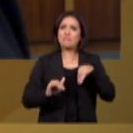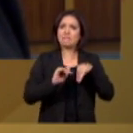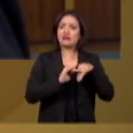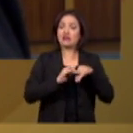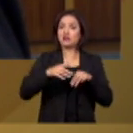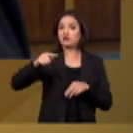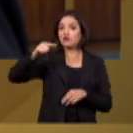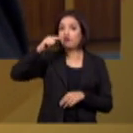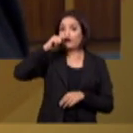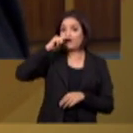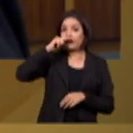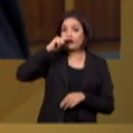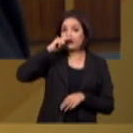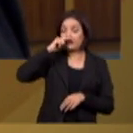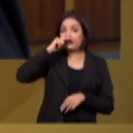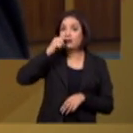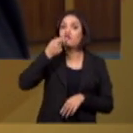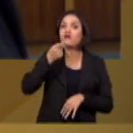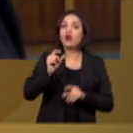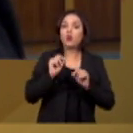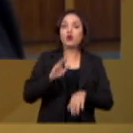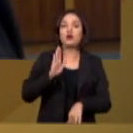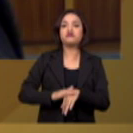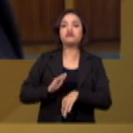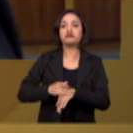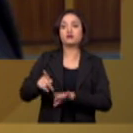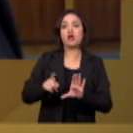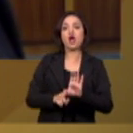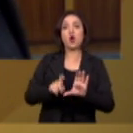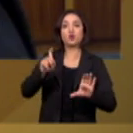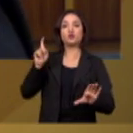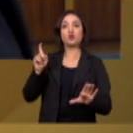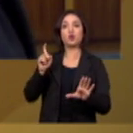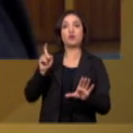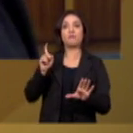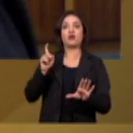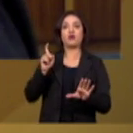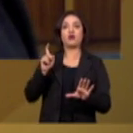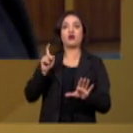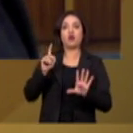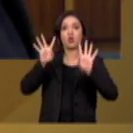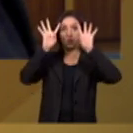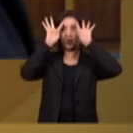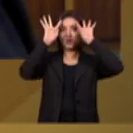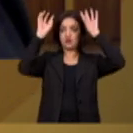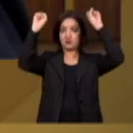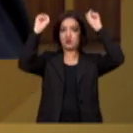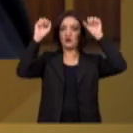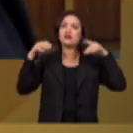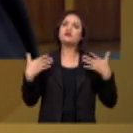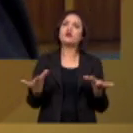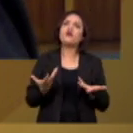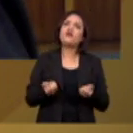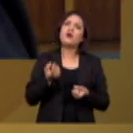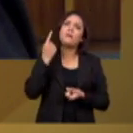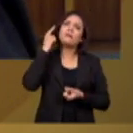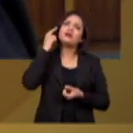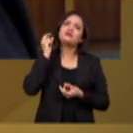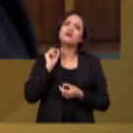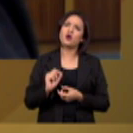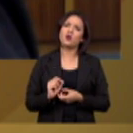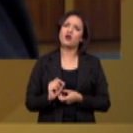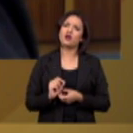a autonomia dos tribunais é um vamos imaginar tio rendimento de